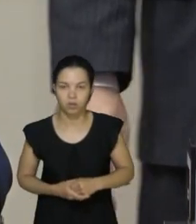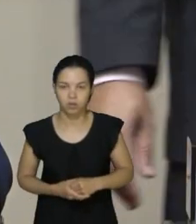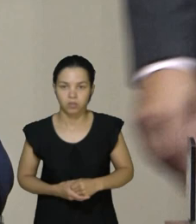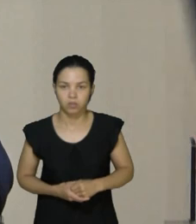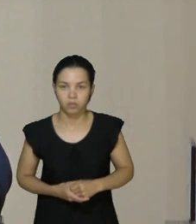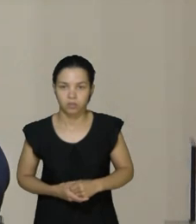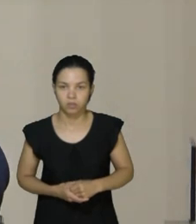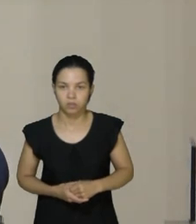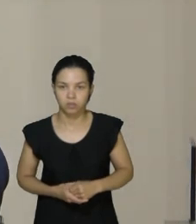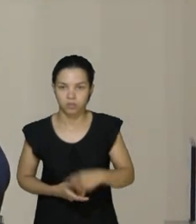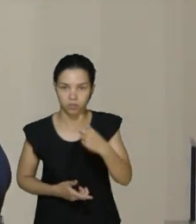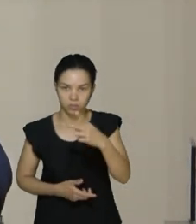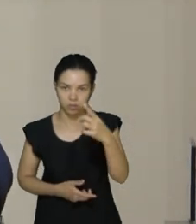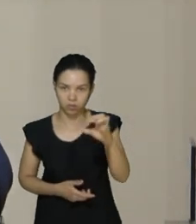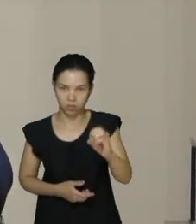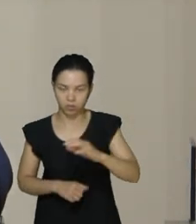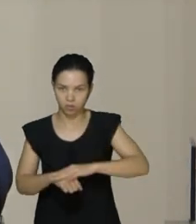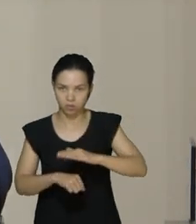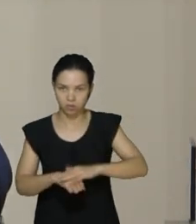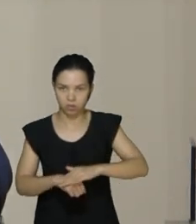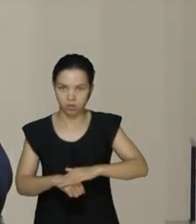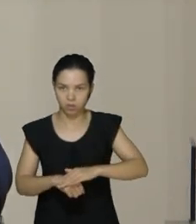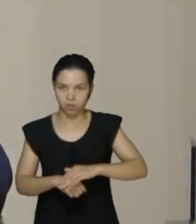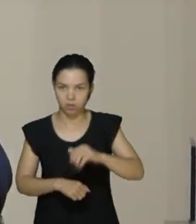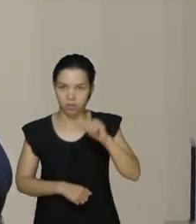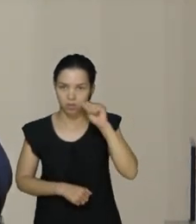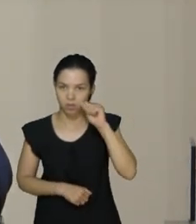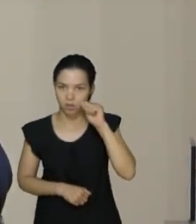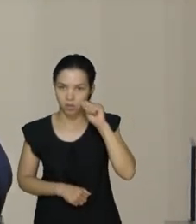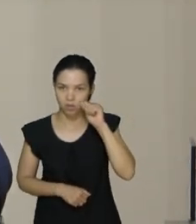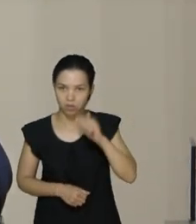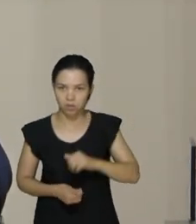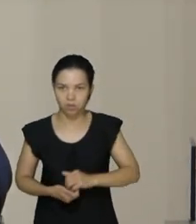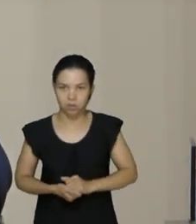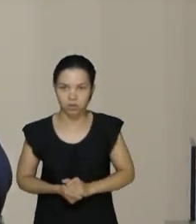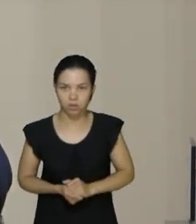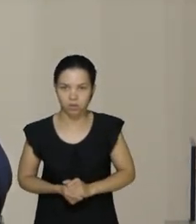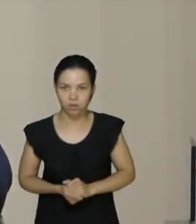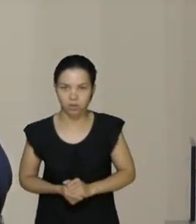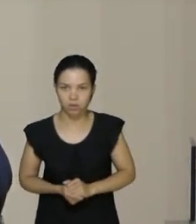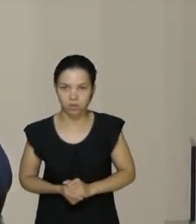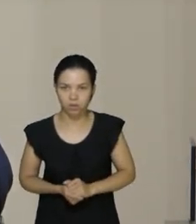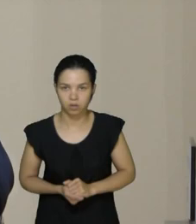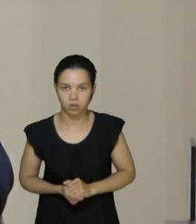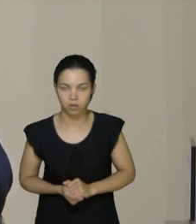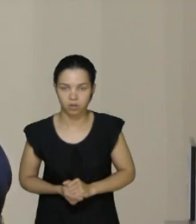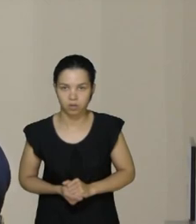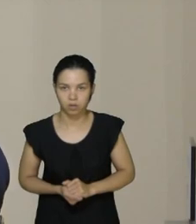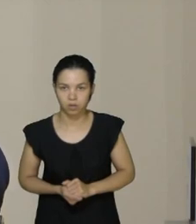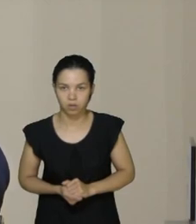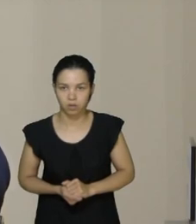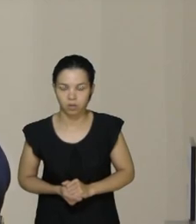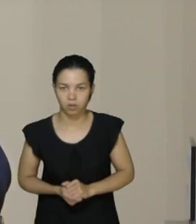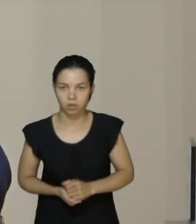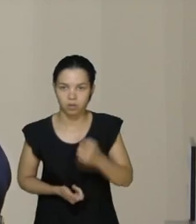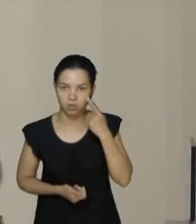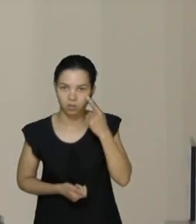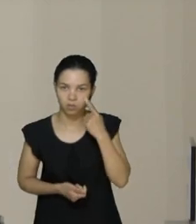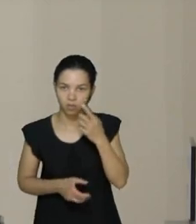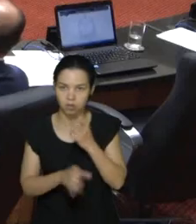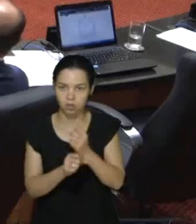que institui a semana. Verificação de quórum, senhor presidente. Hã? Podemos verificar quórum antes? Podemos verificar quórum,